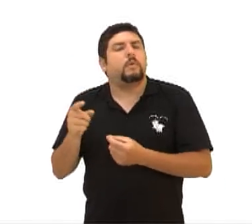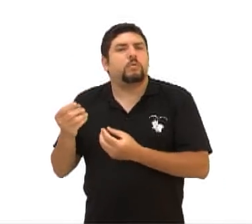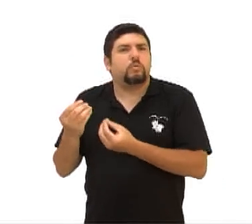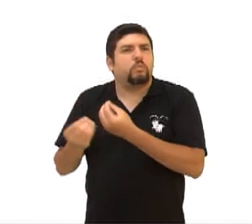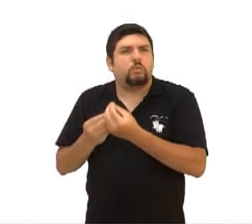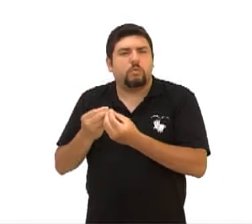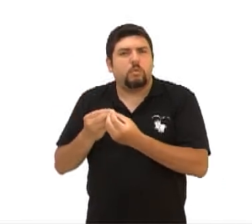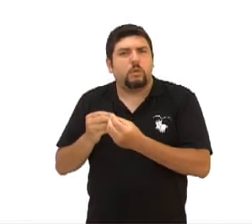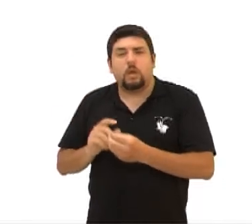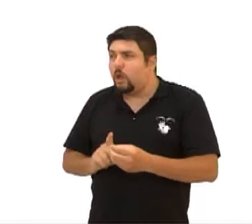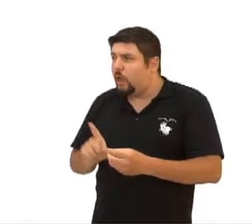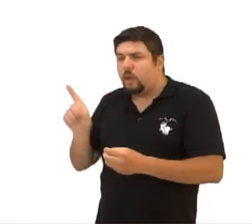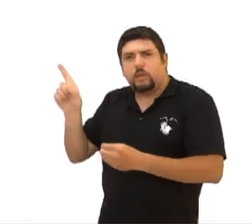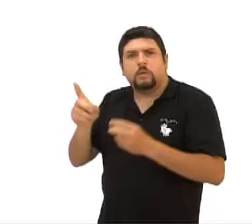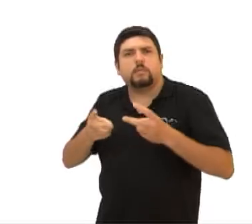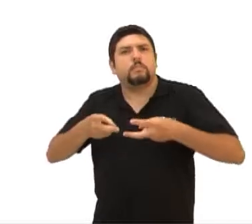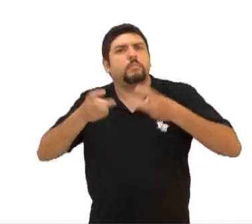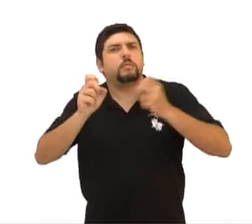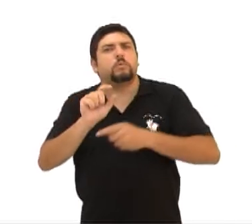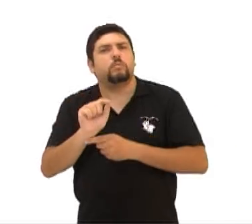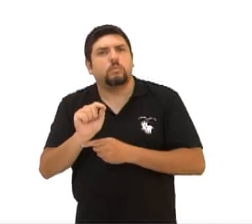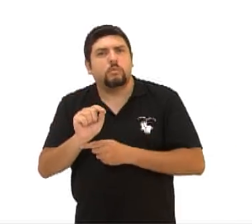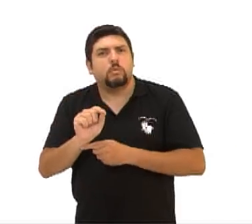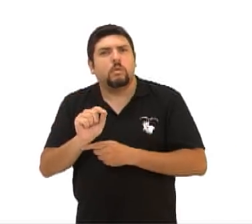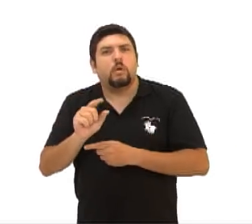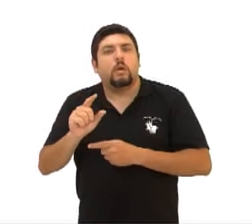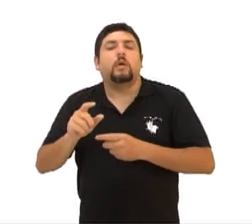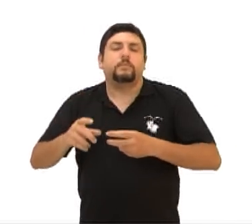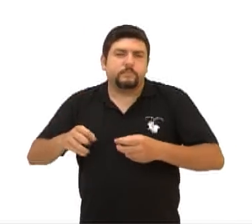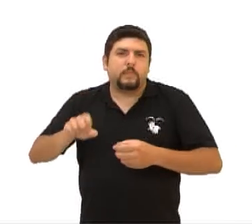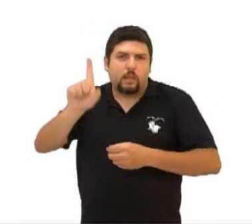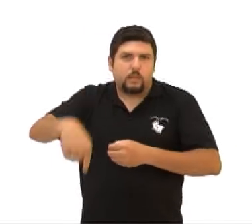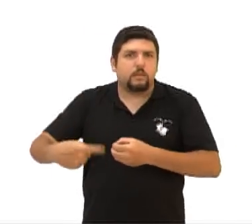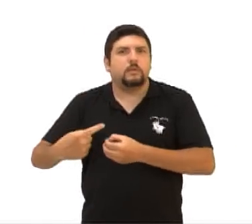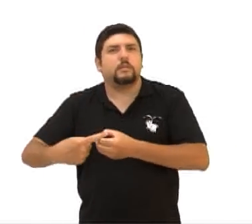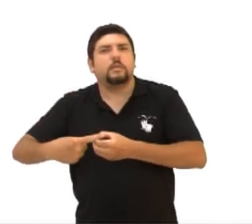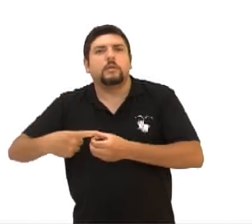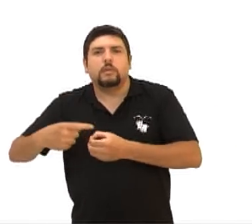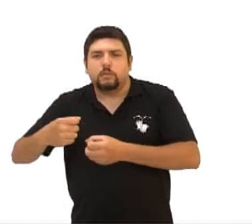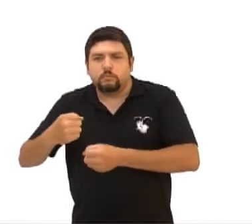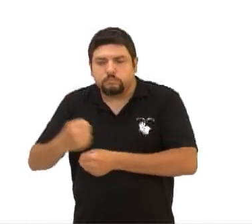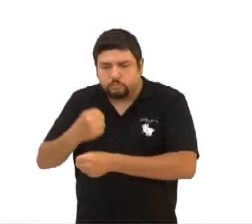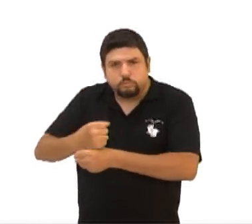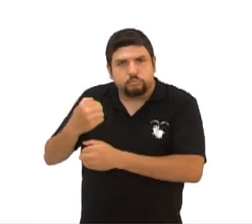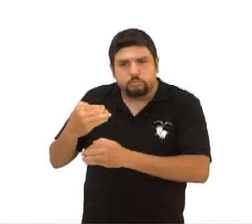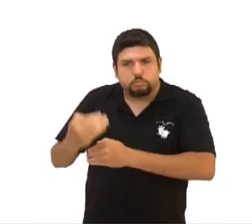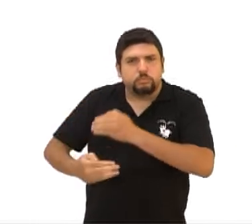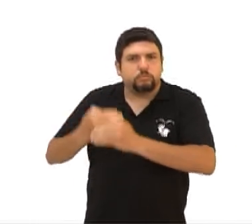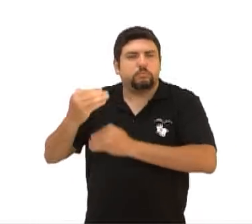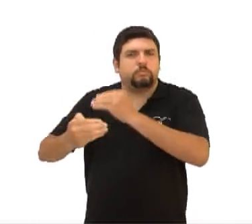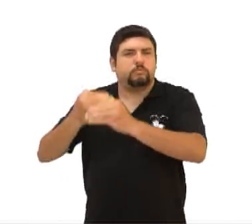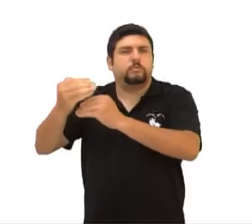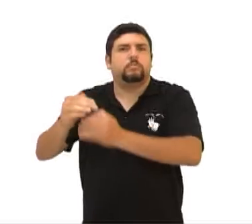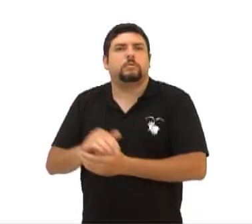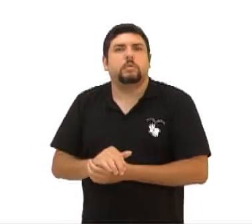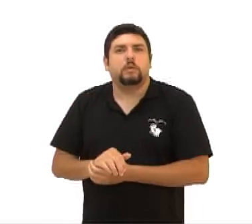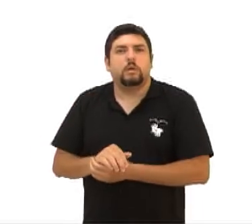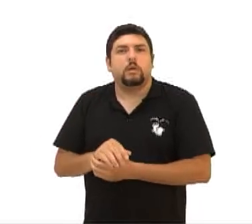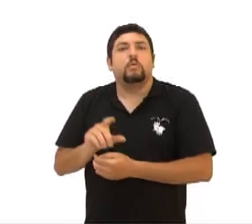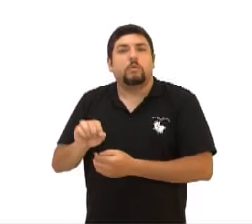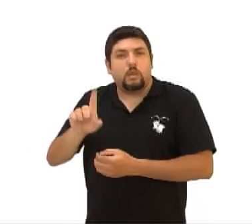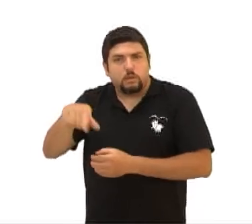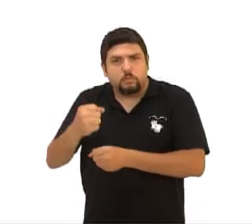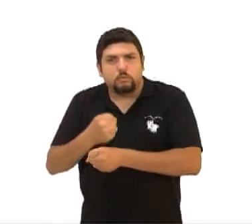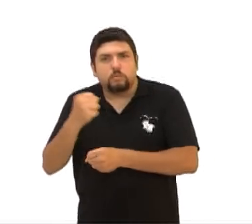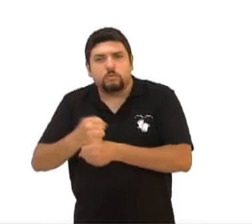informação a gente pode tirar disso aí? O desenvolvimento urbano. É uma empresa de construção civil, de construção de áreas urbanas,